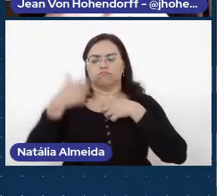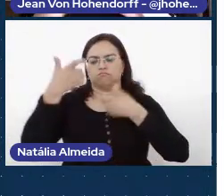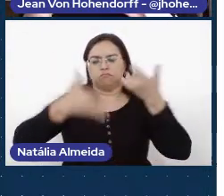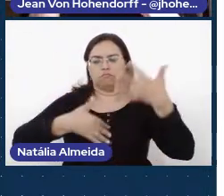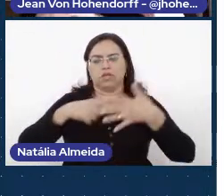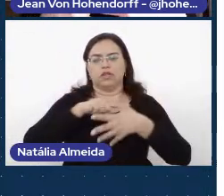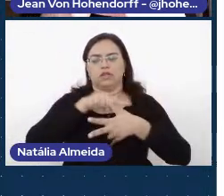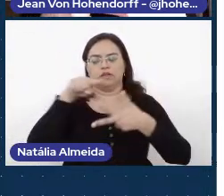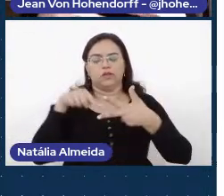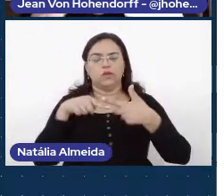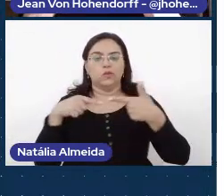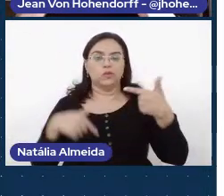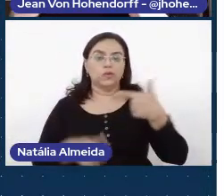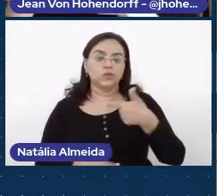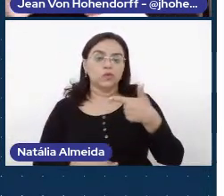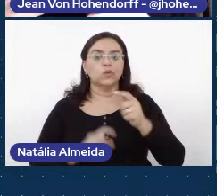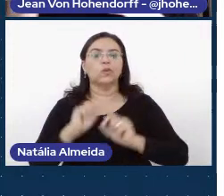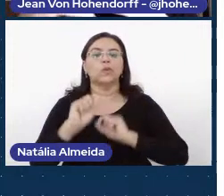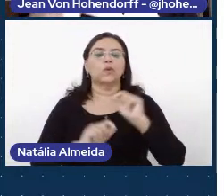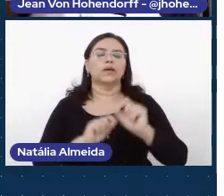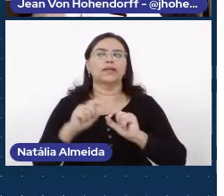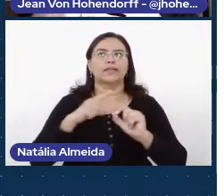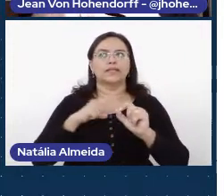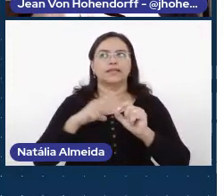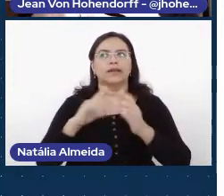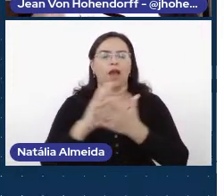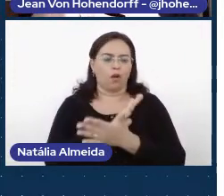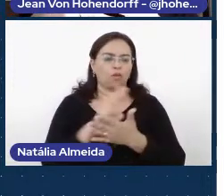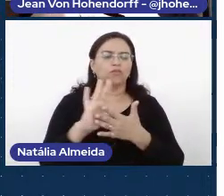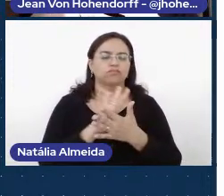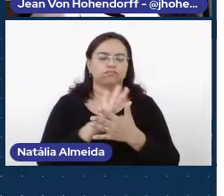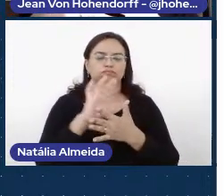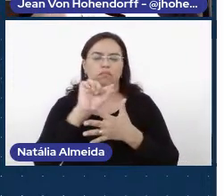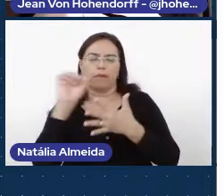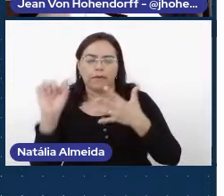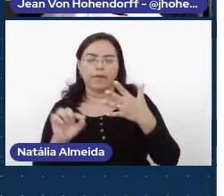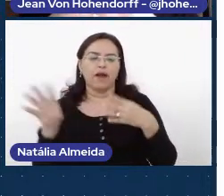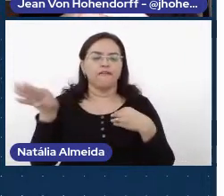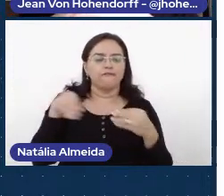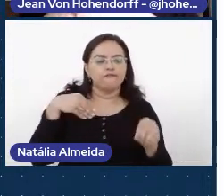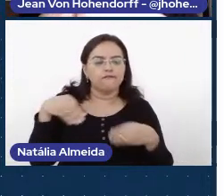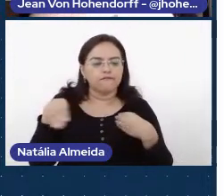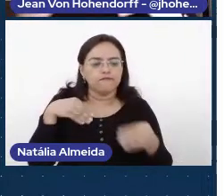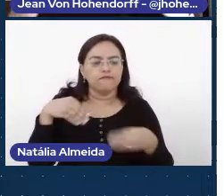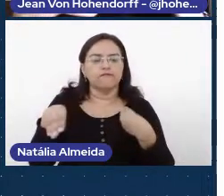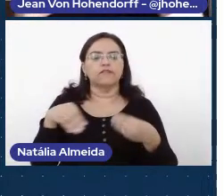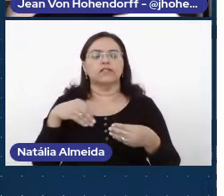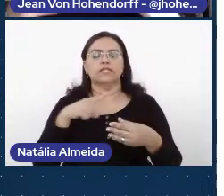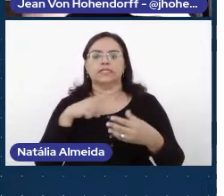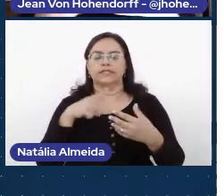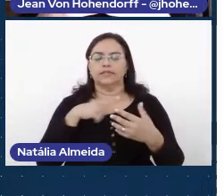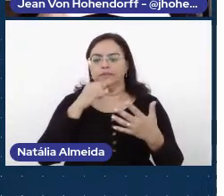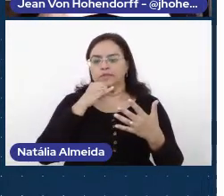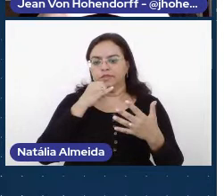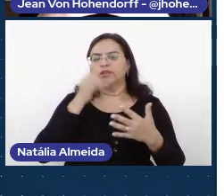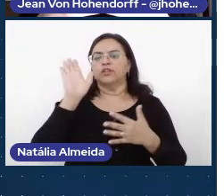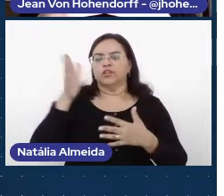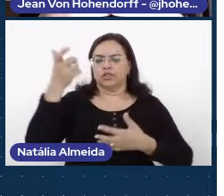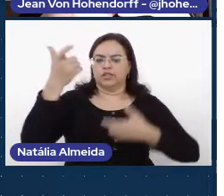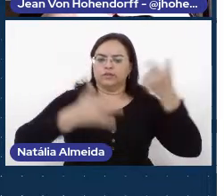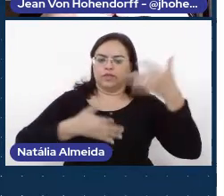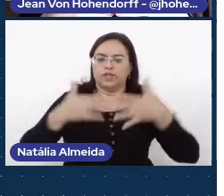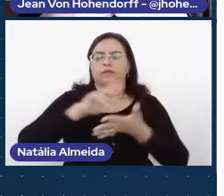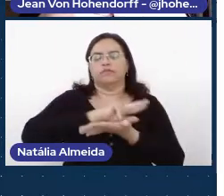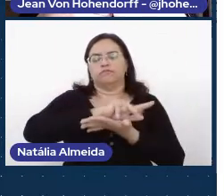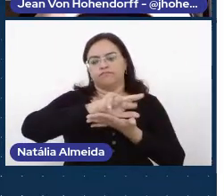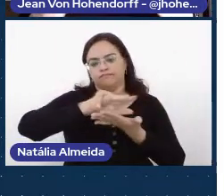aqueles critérios flexíveis aplicados a determinados paradigmas qualitativos, né? Então, falei para vocês que existem vários